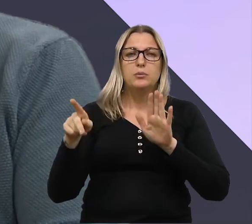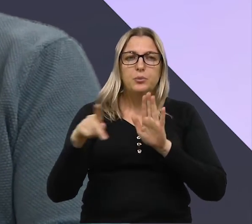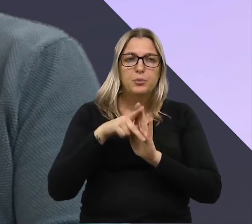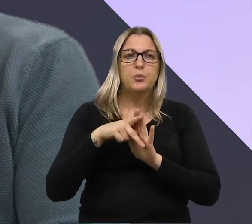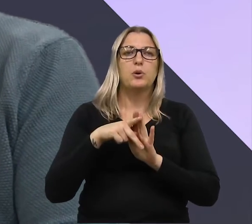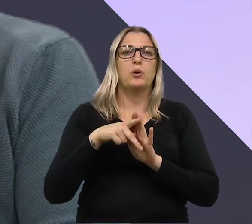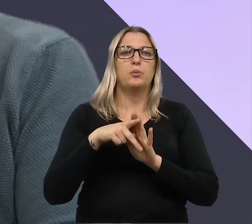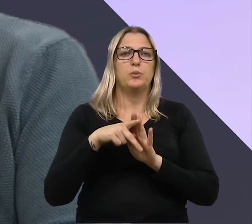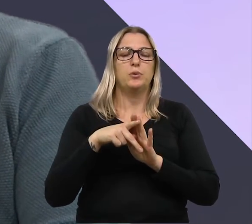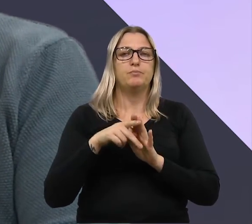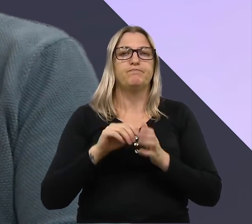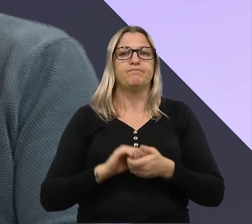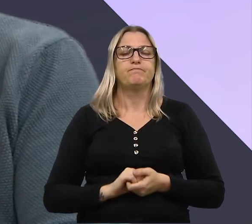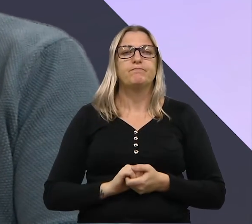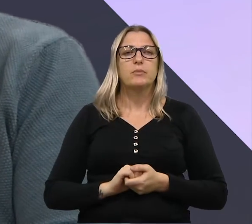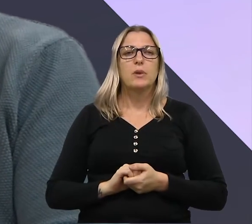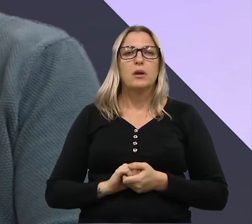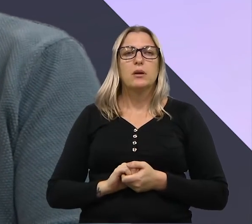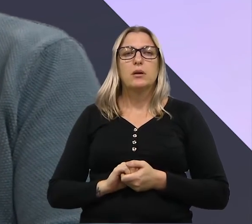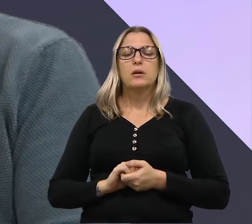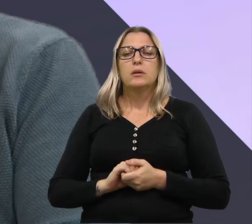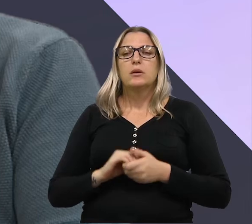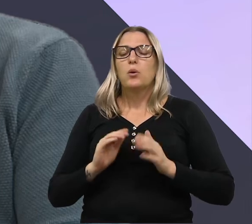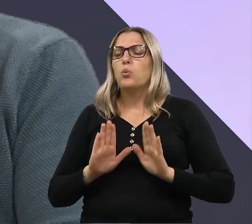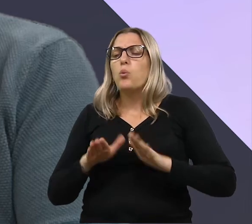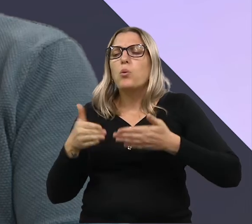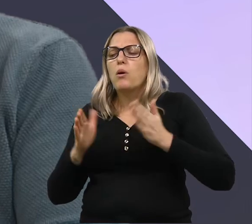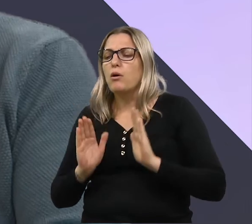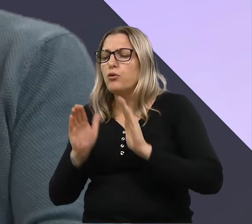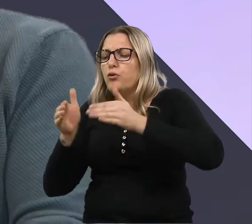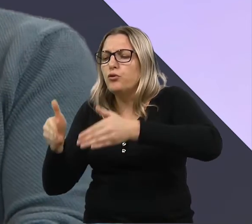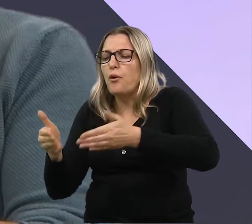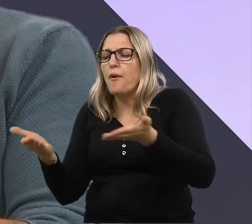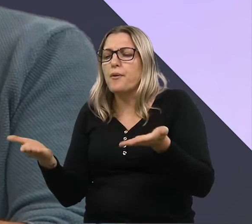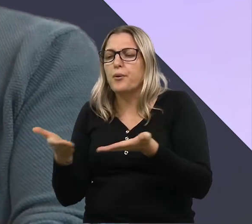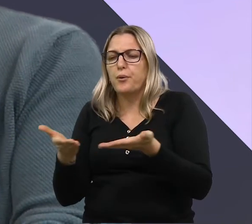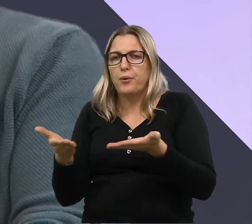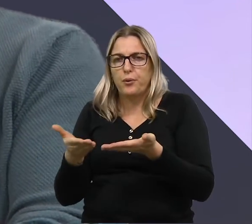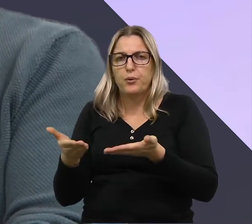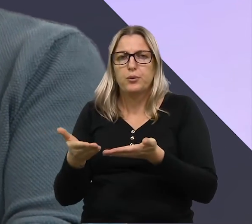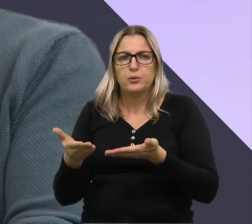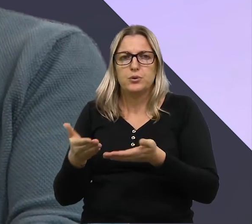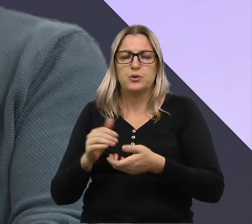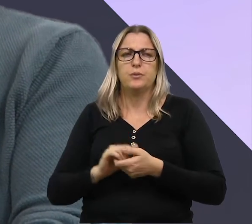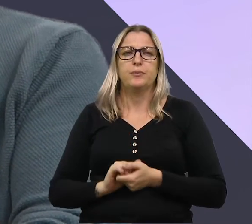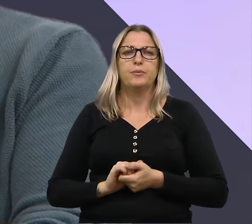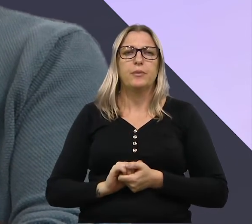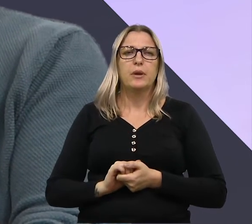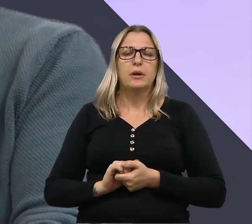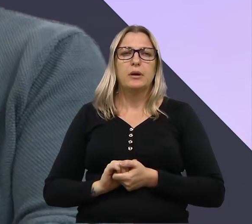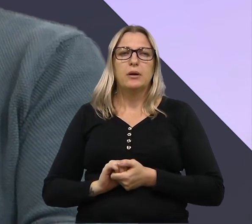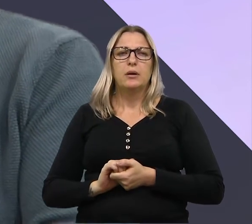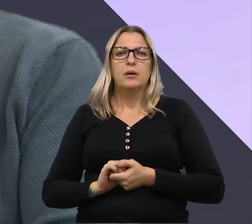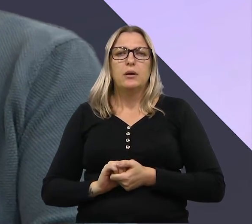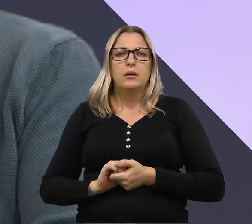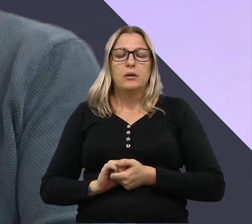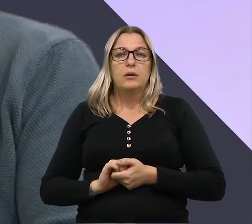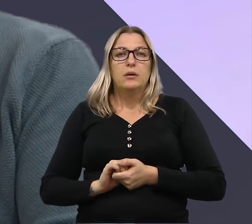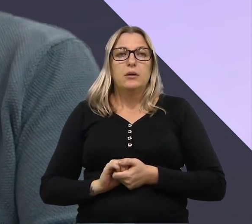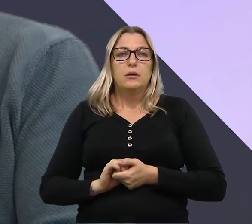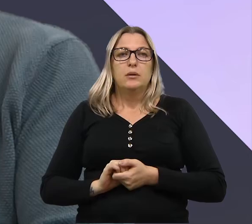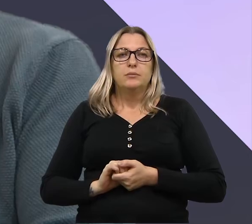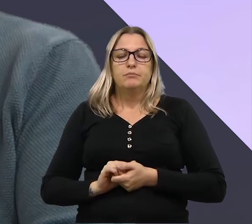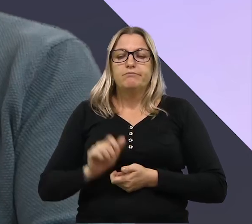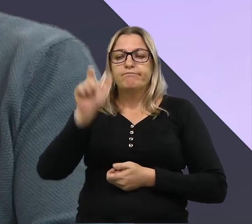aí nós mudamos um pouquinho foco né o qual é o foco que se tem né Hoje é do ser humano ele passa ele passa